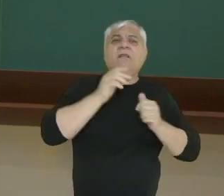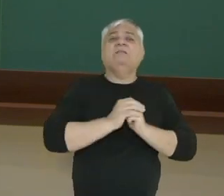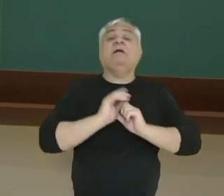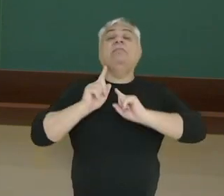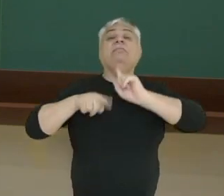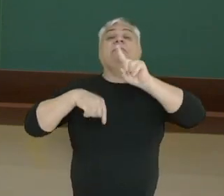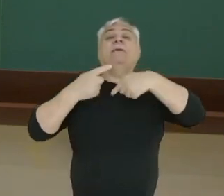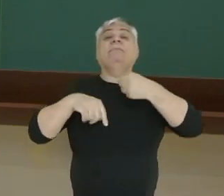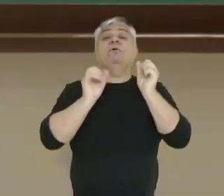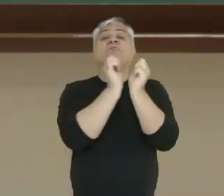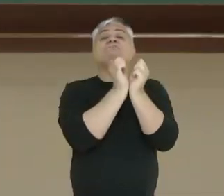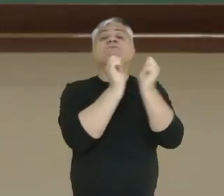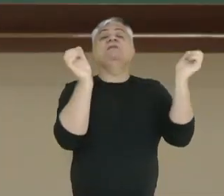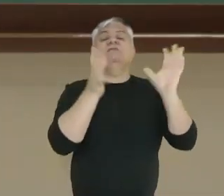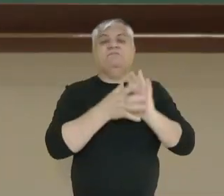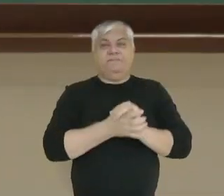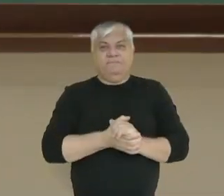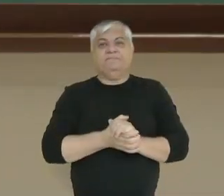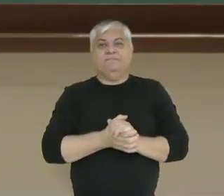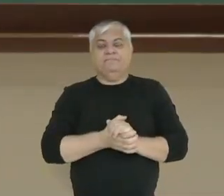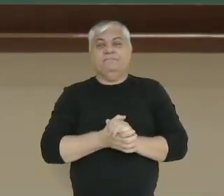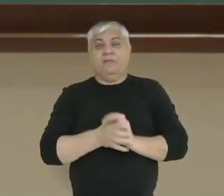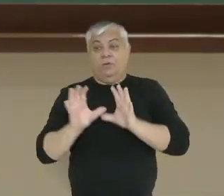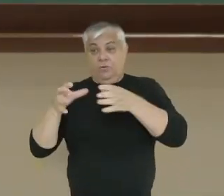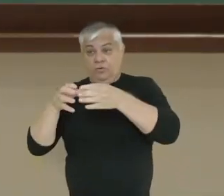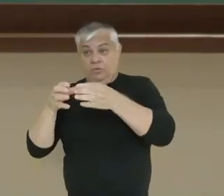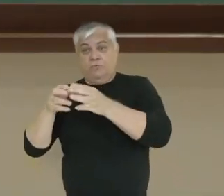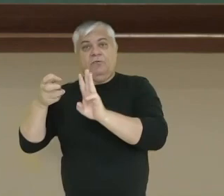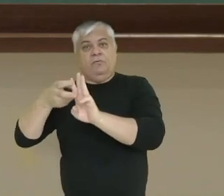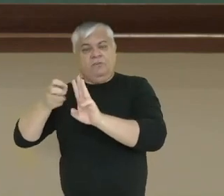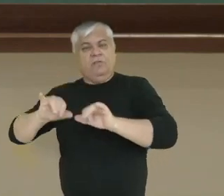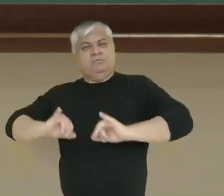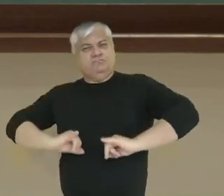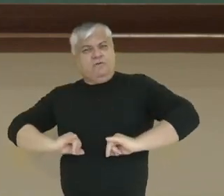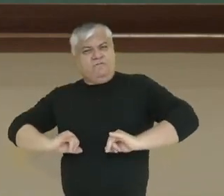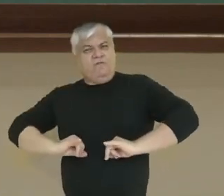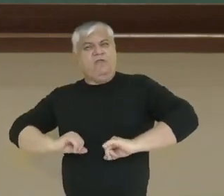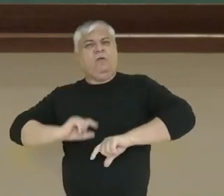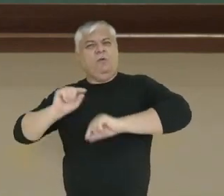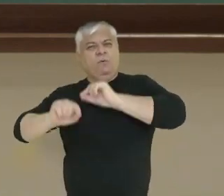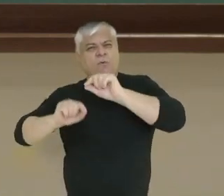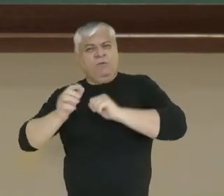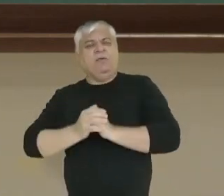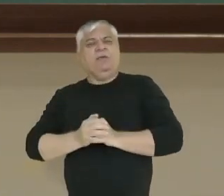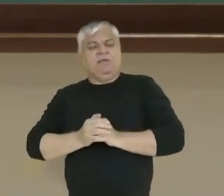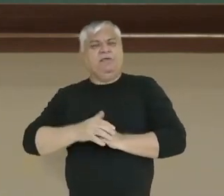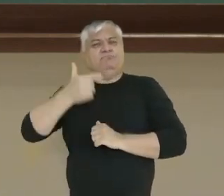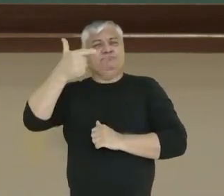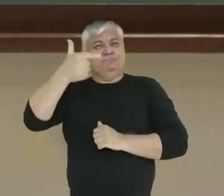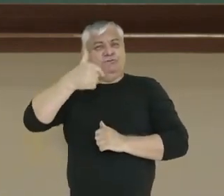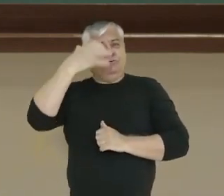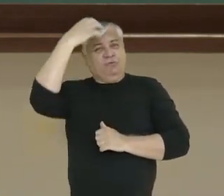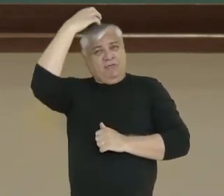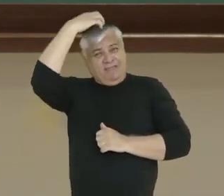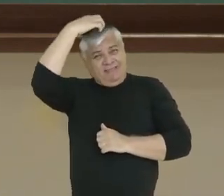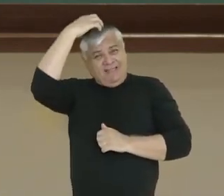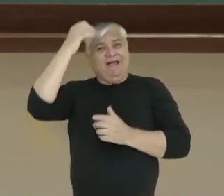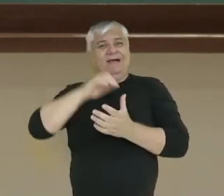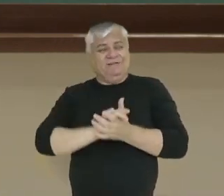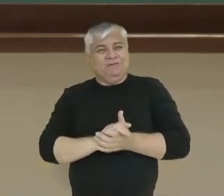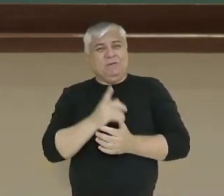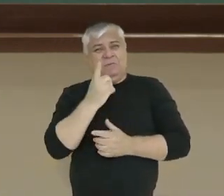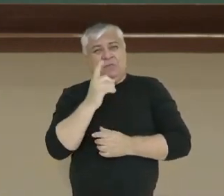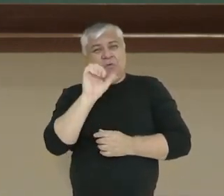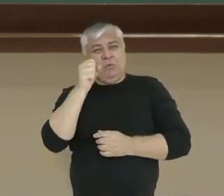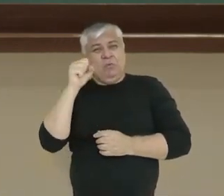a abolição. Bom, os indígenas eles sofreram questões, principalmente no segundo reinado, já na província autônoma